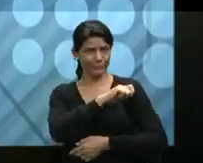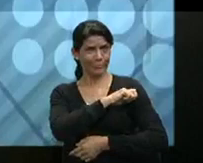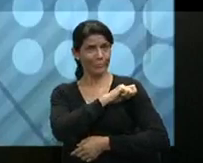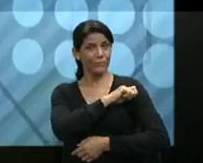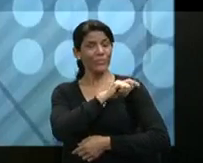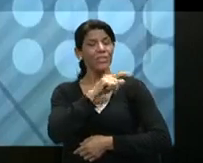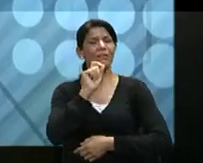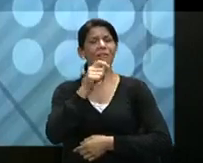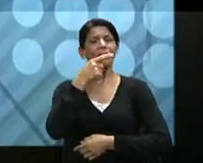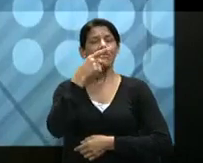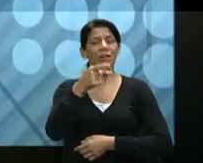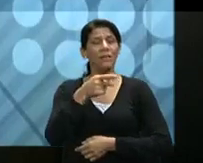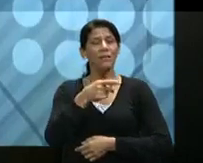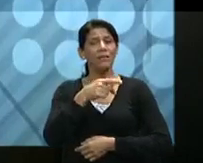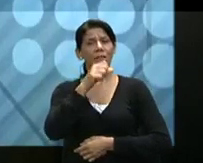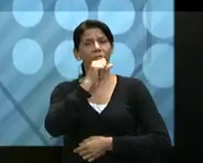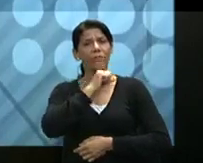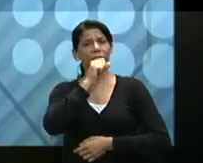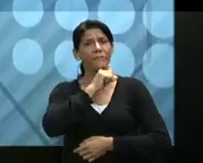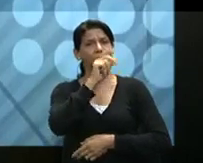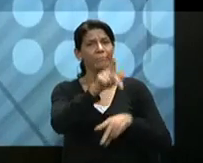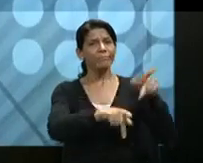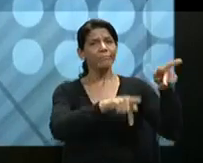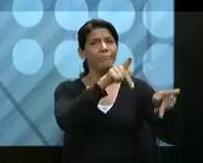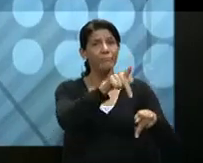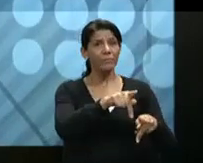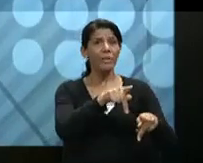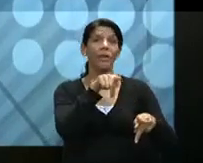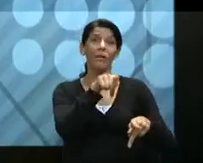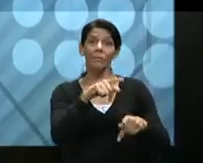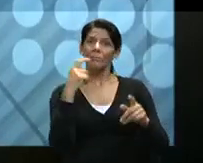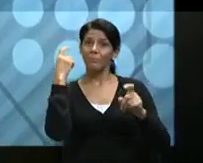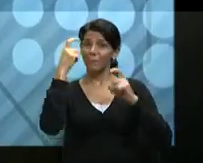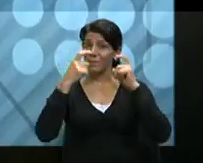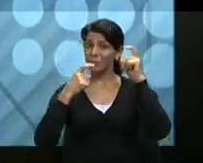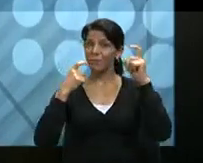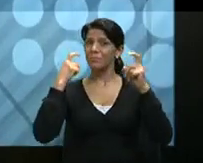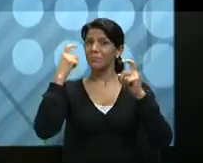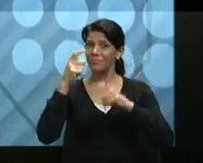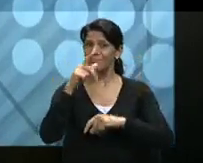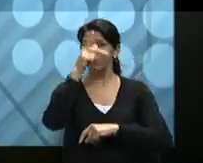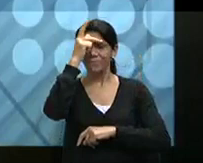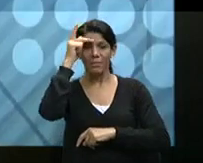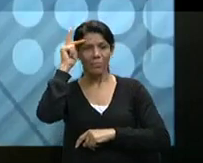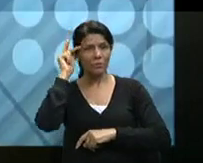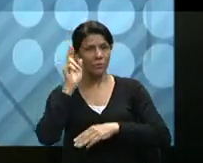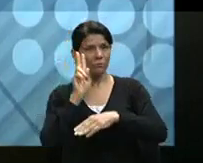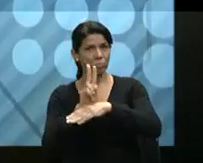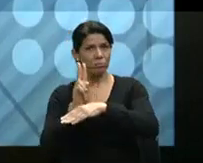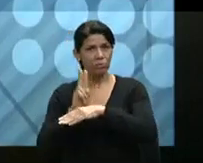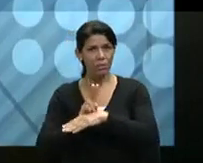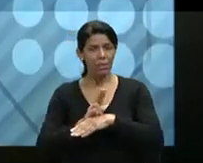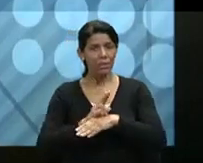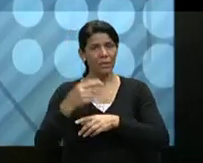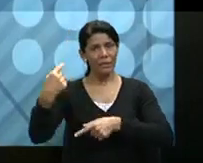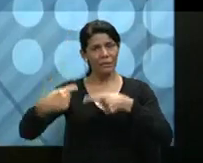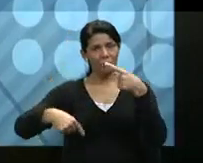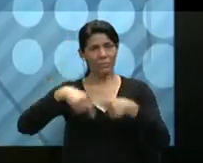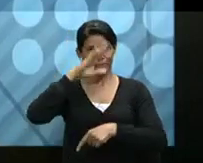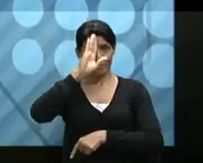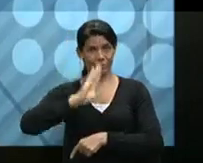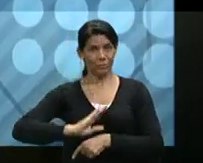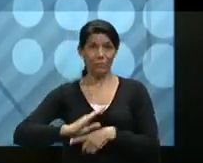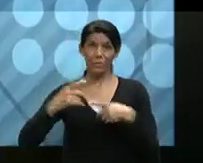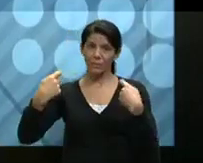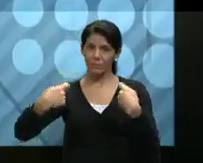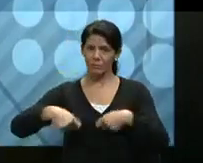ele fala que o envelhecimento da população é uma grande preocupação daqueles que direcionam as políticas públicas, né, e que